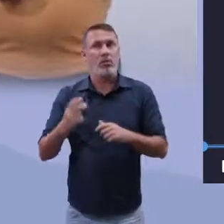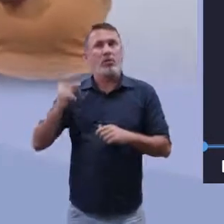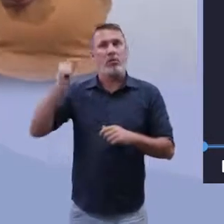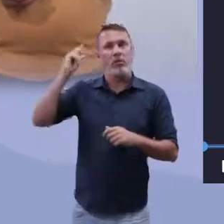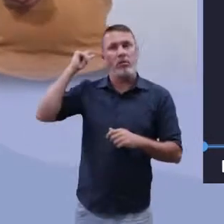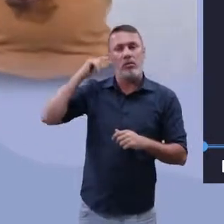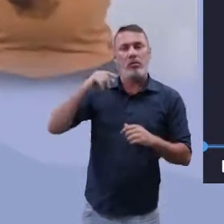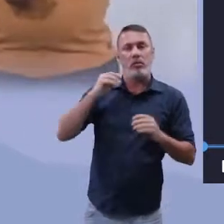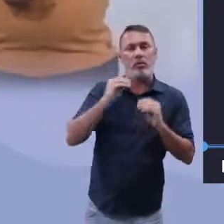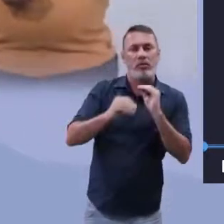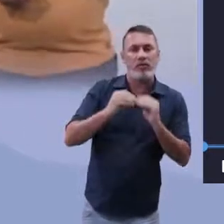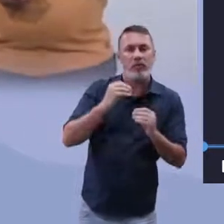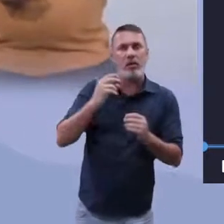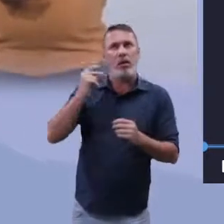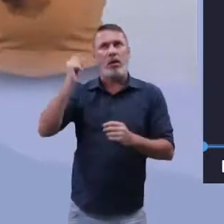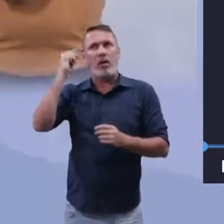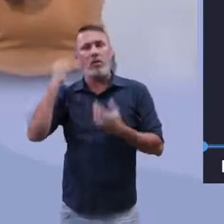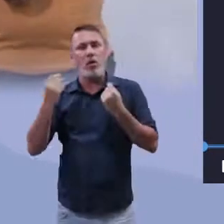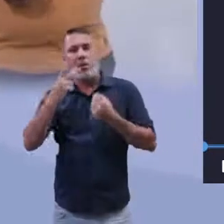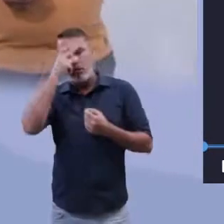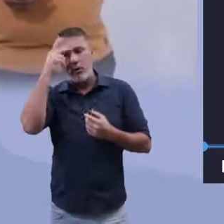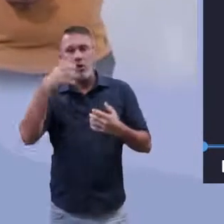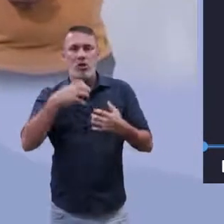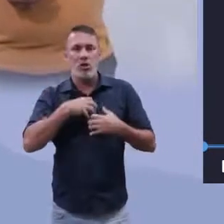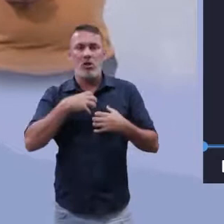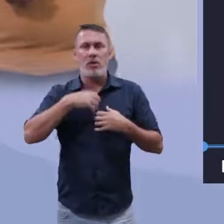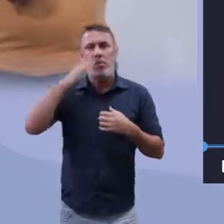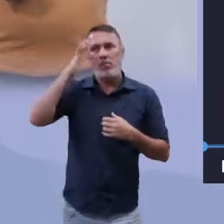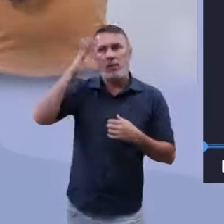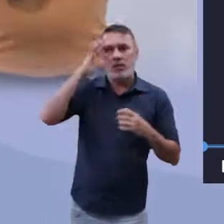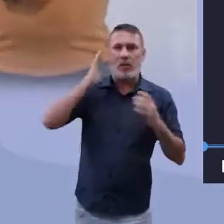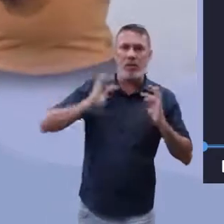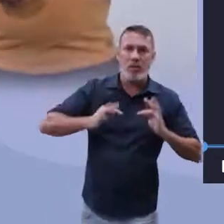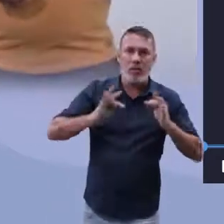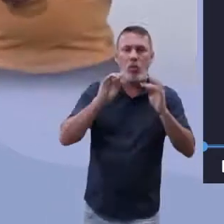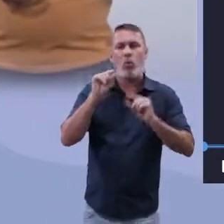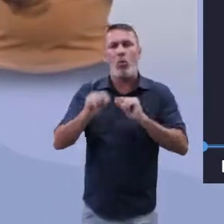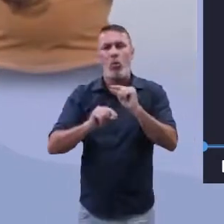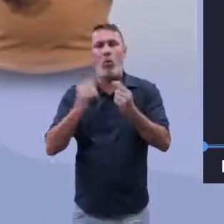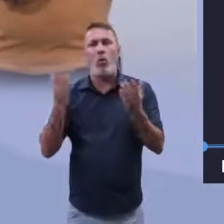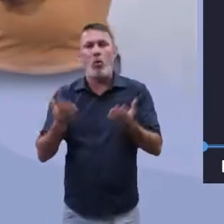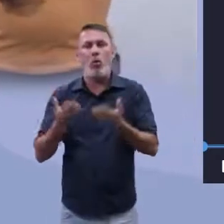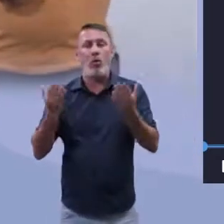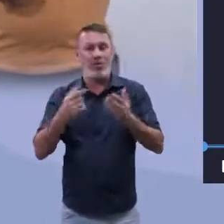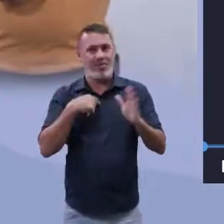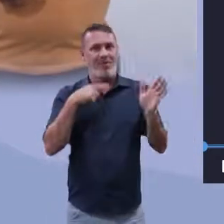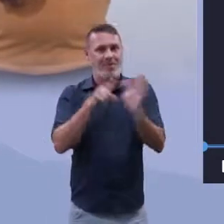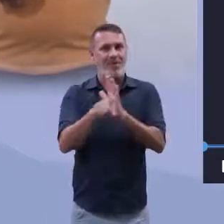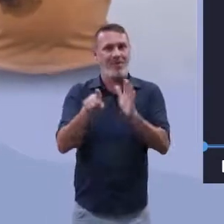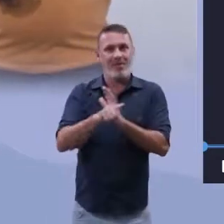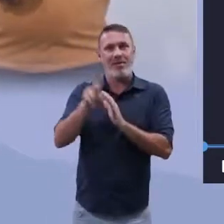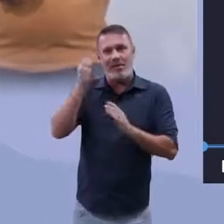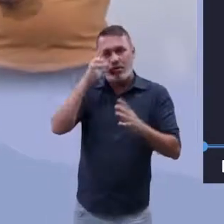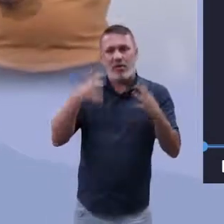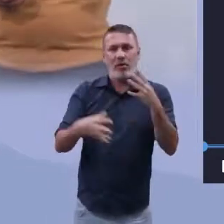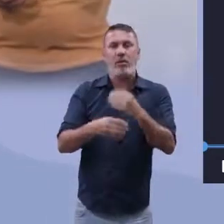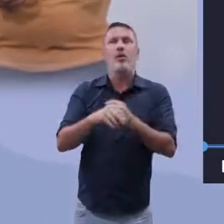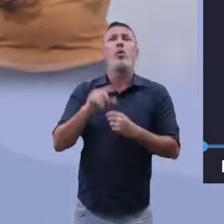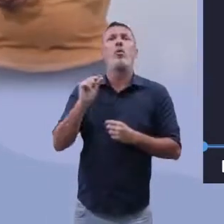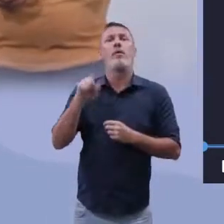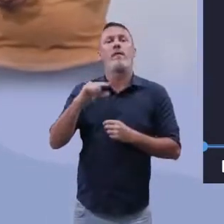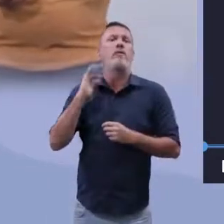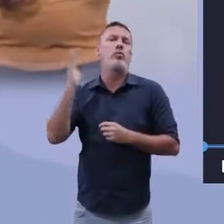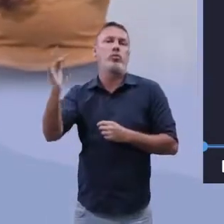seja, naquele período, uma novela antiga, como que as pessoas pensavam, o que era tecnologia, e é aquela pergunta que eu fiz a vocês, o que